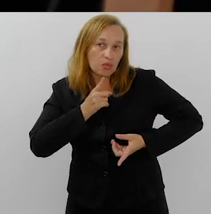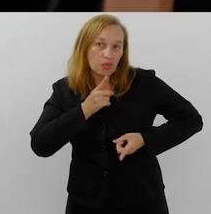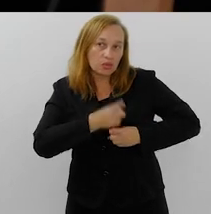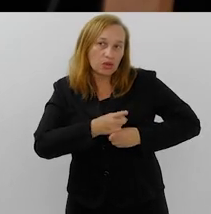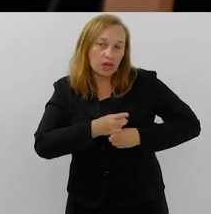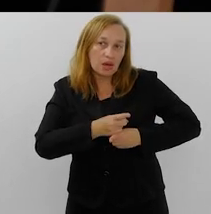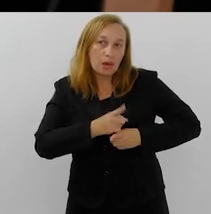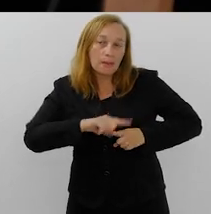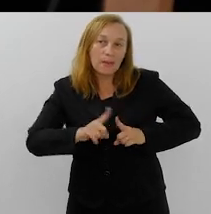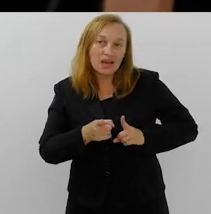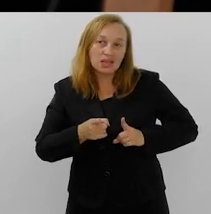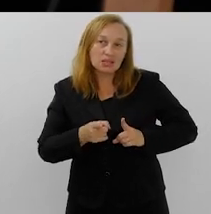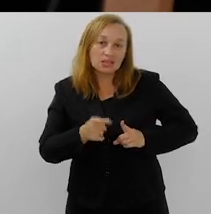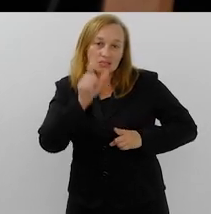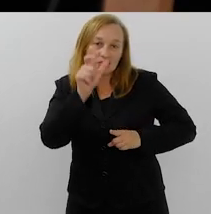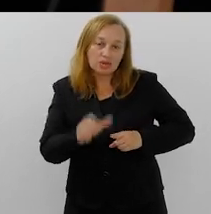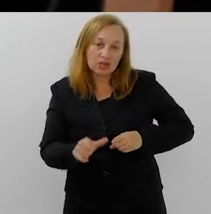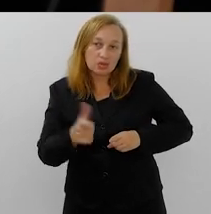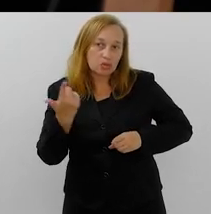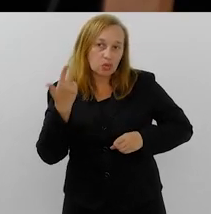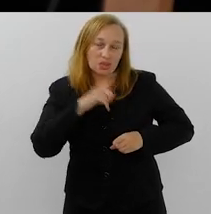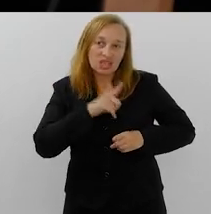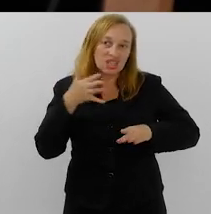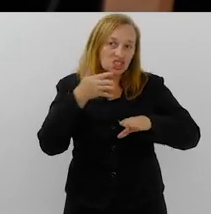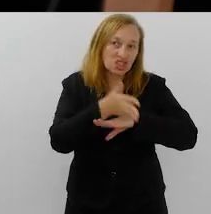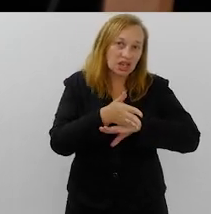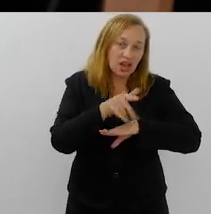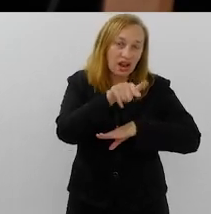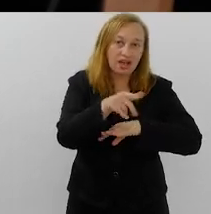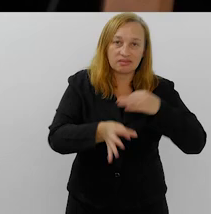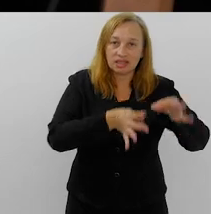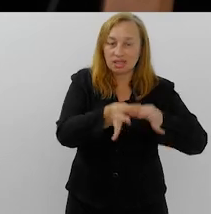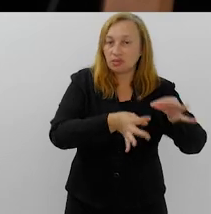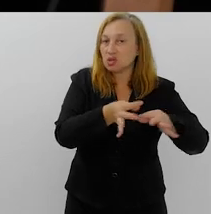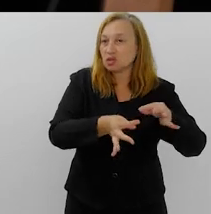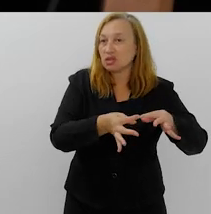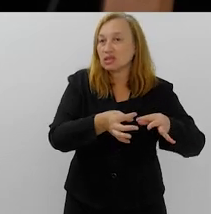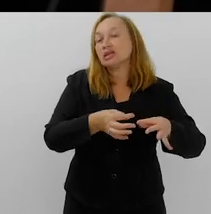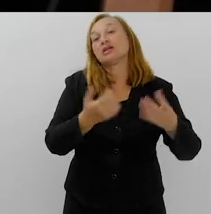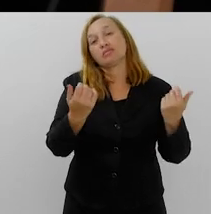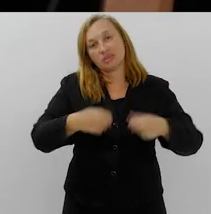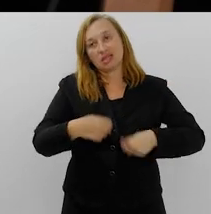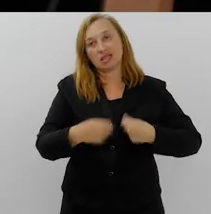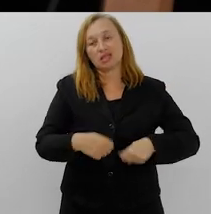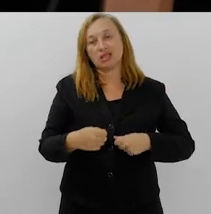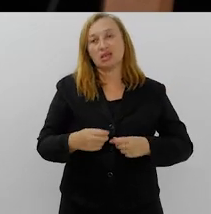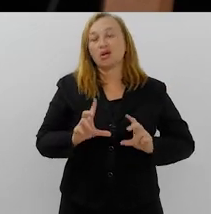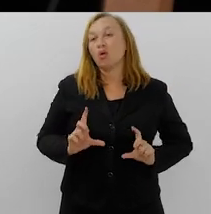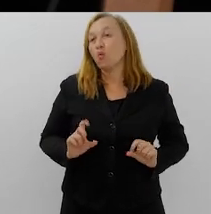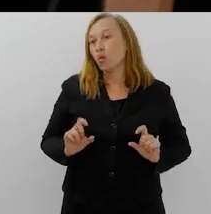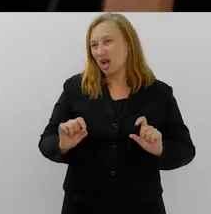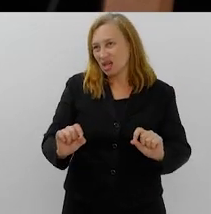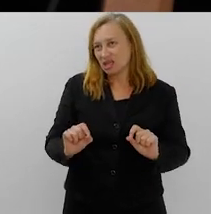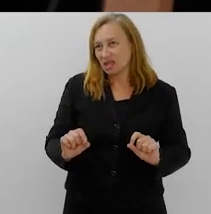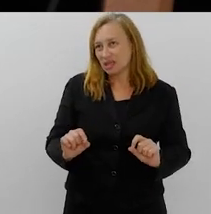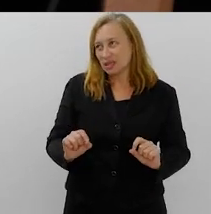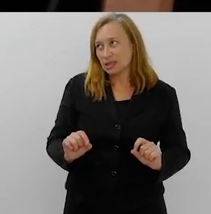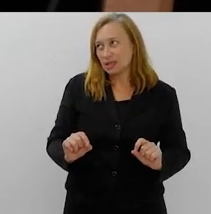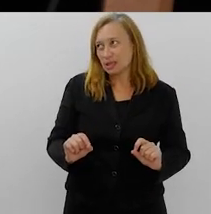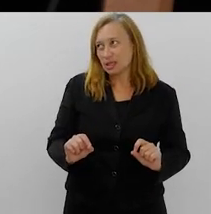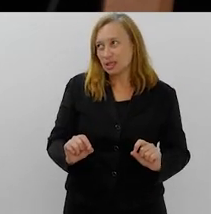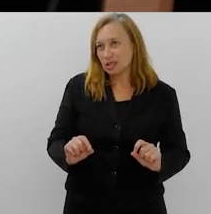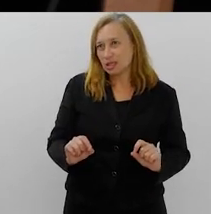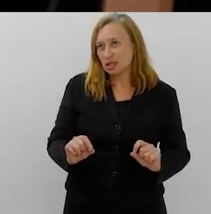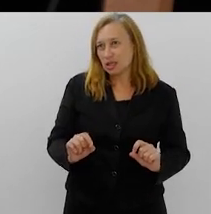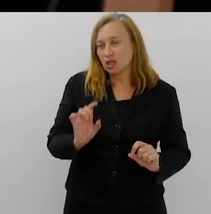mamografia detectei mas aquele paciente não consegue né não consegue chegar lá oo tratamento isso é preciso o